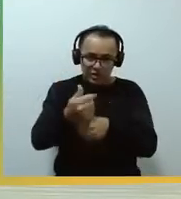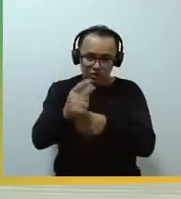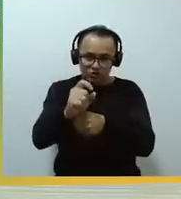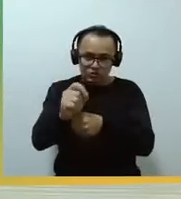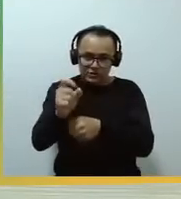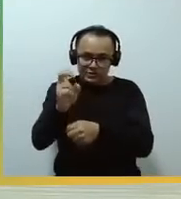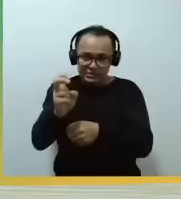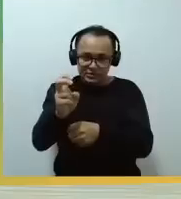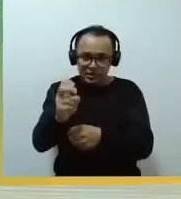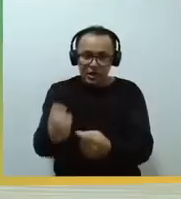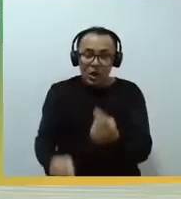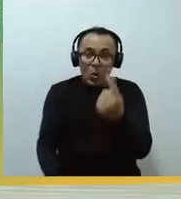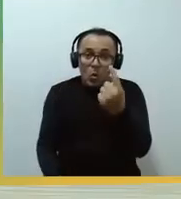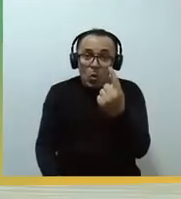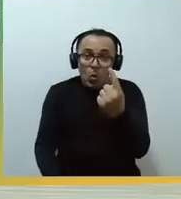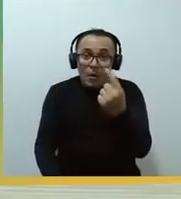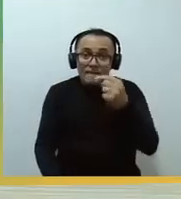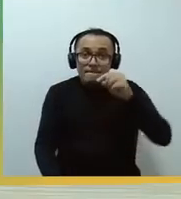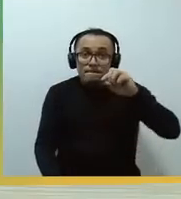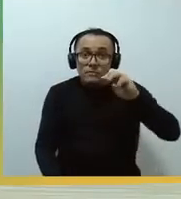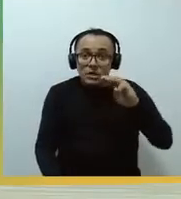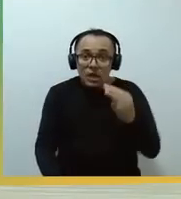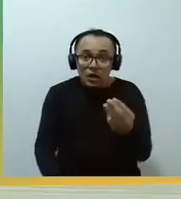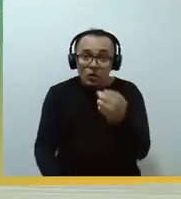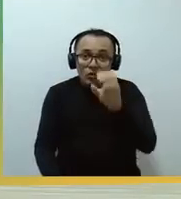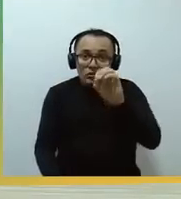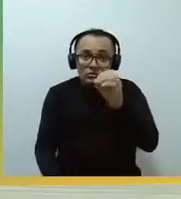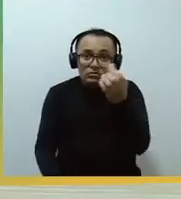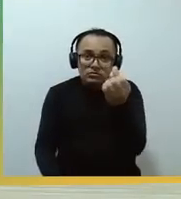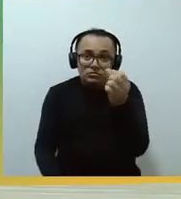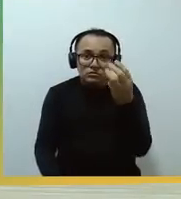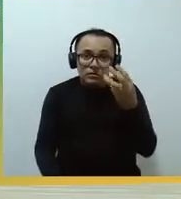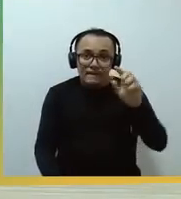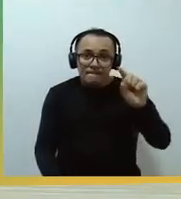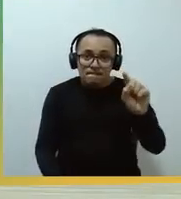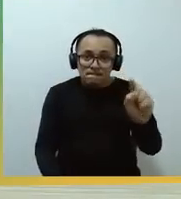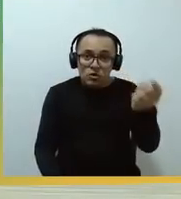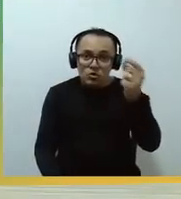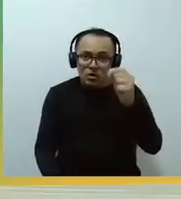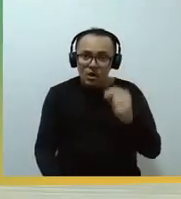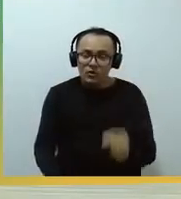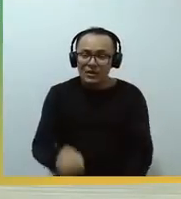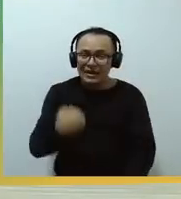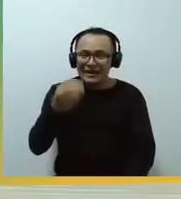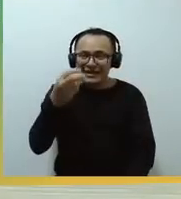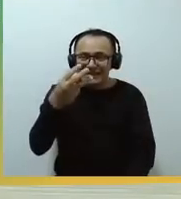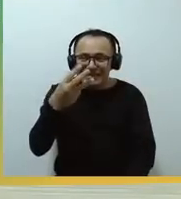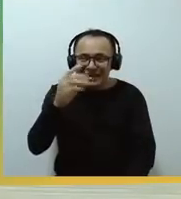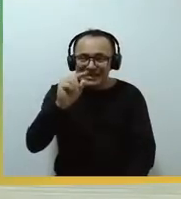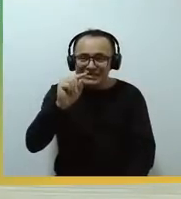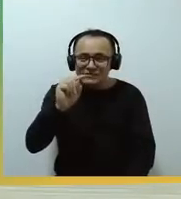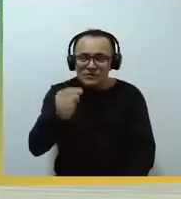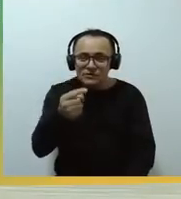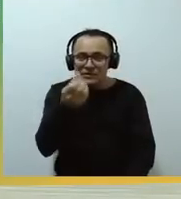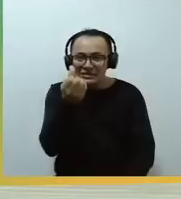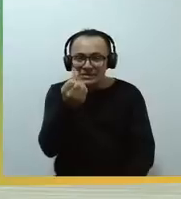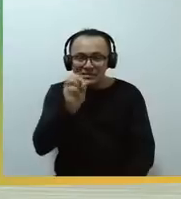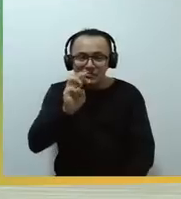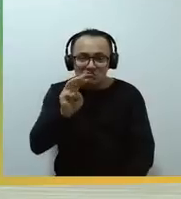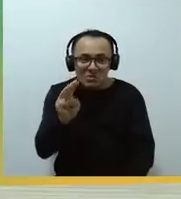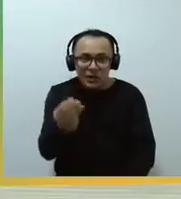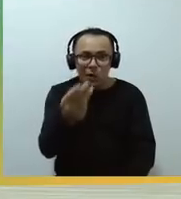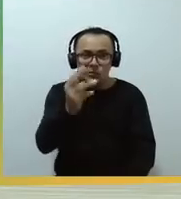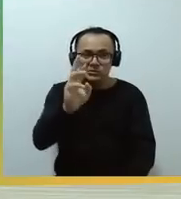1.063.000, ele seria hoje, atualizando, seria mais ou menos um valor de R$ 3,6 milhões, que é um valor